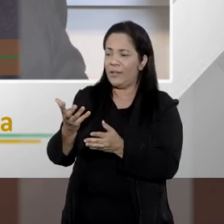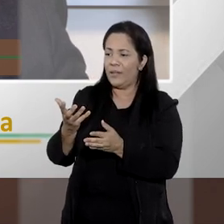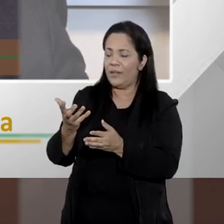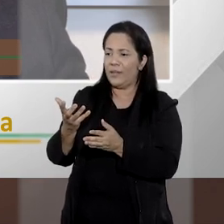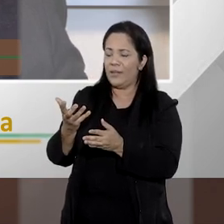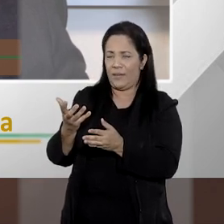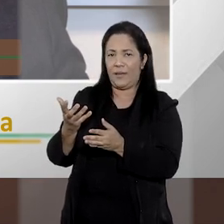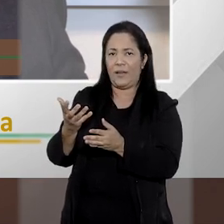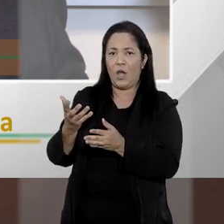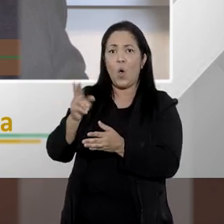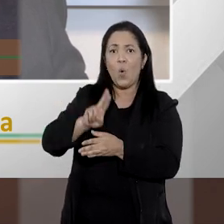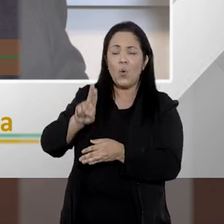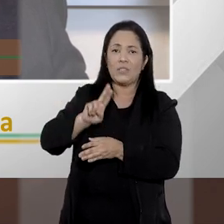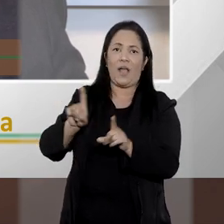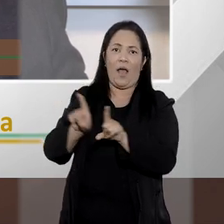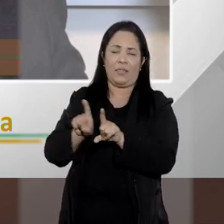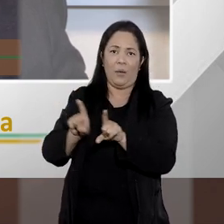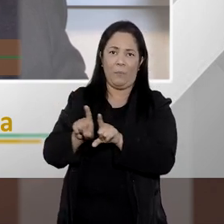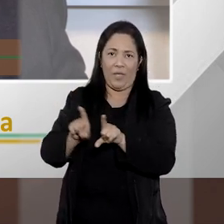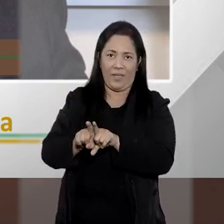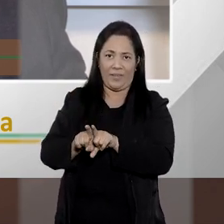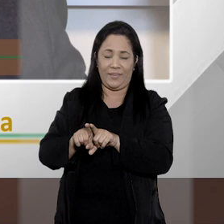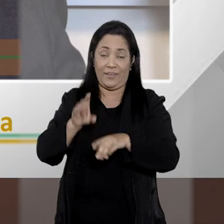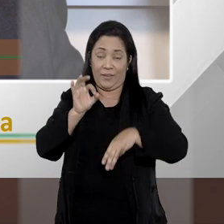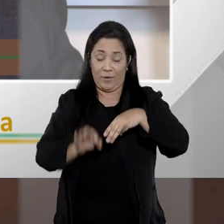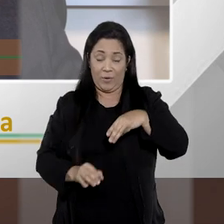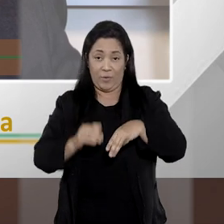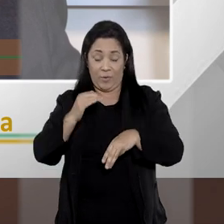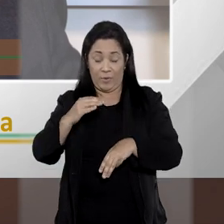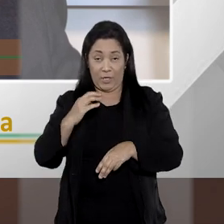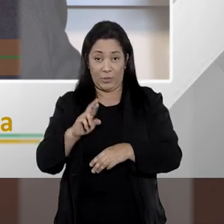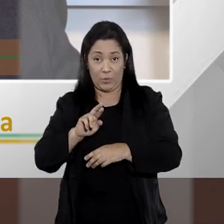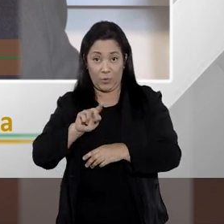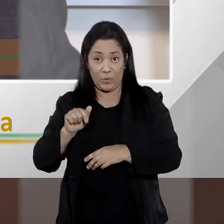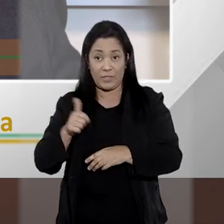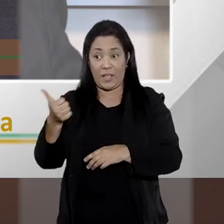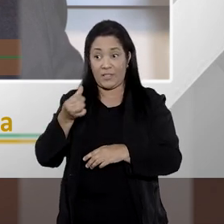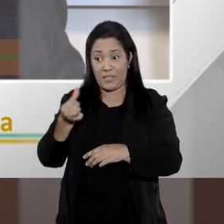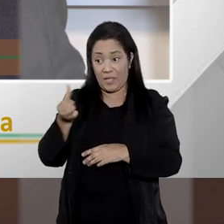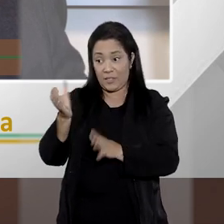vício. O ministro Rogério Schietti, na sexta turma, vendo essa